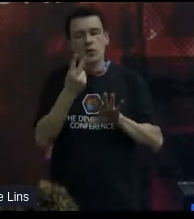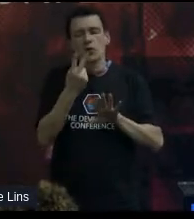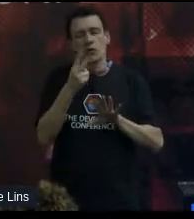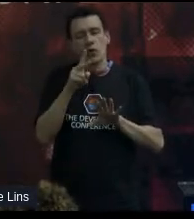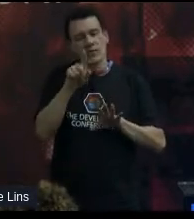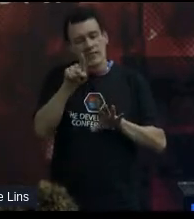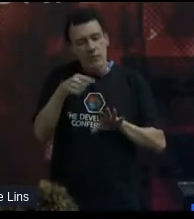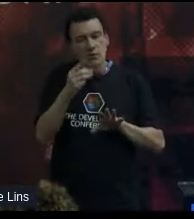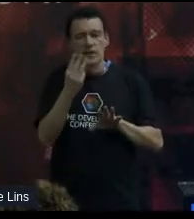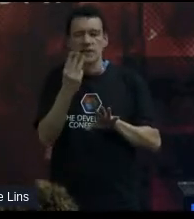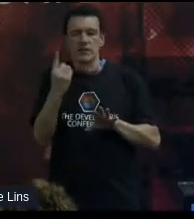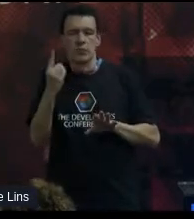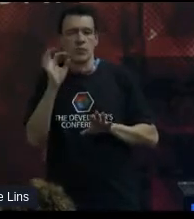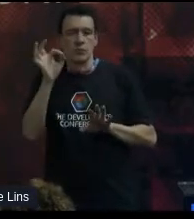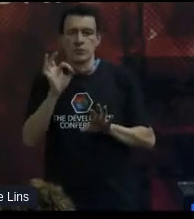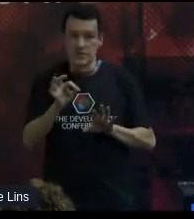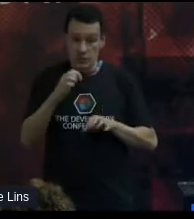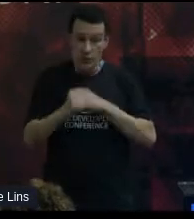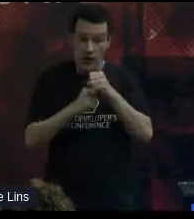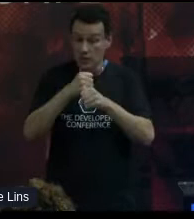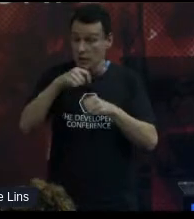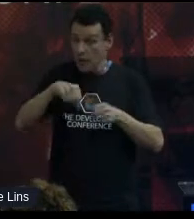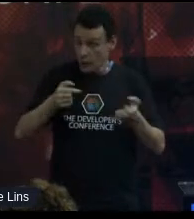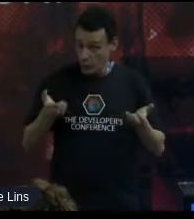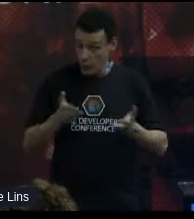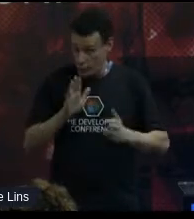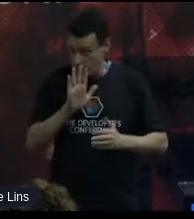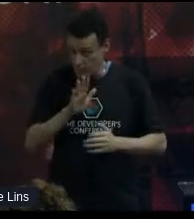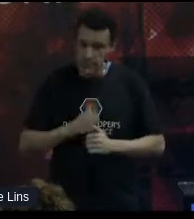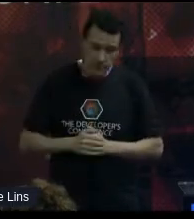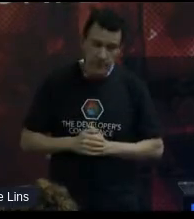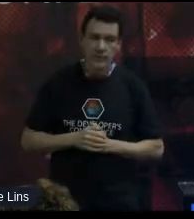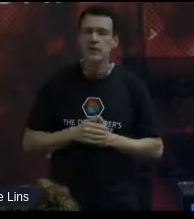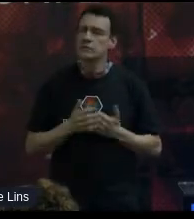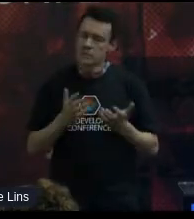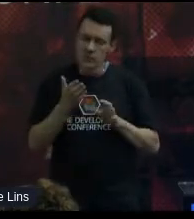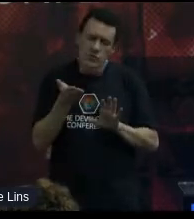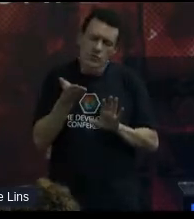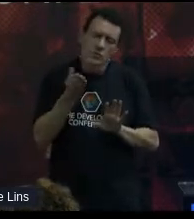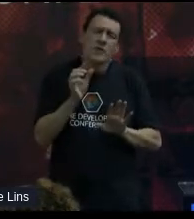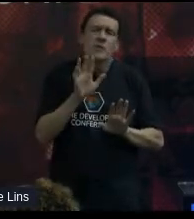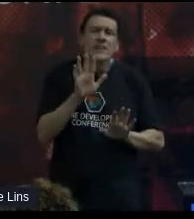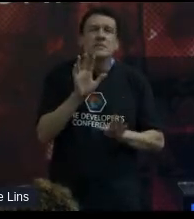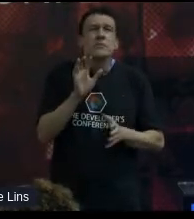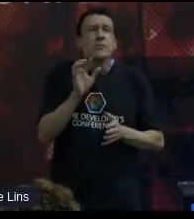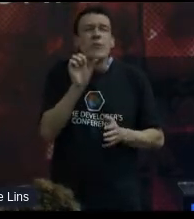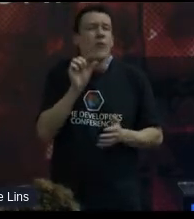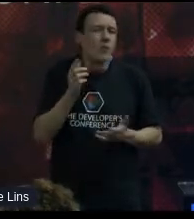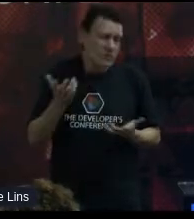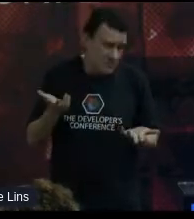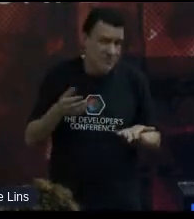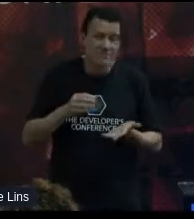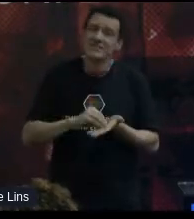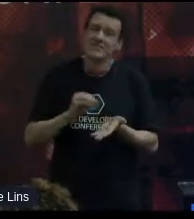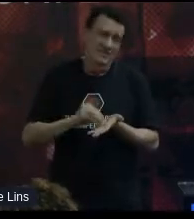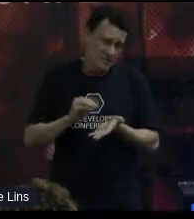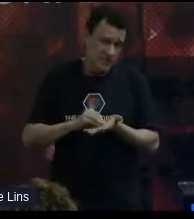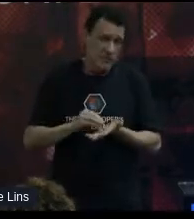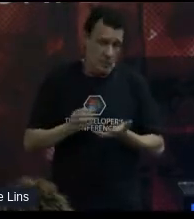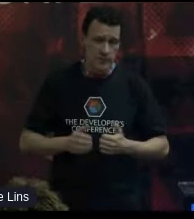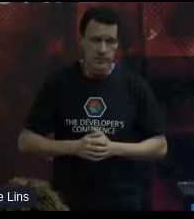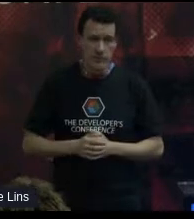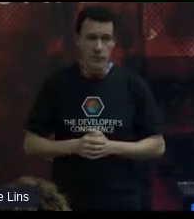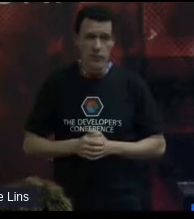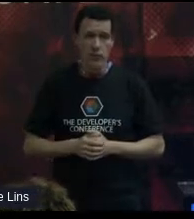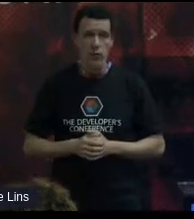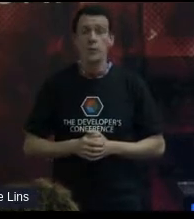2,31% neste ano. Subiu, mas ainda é muito pouco, né, gente? Lembrando Subiu o que número de falhas é existem muito